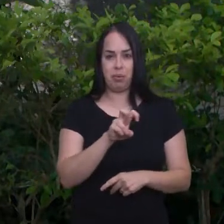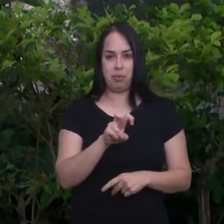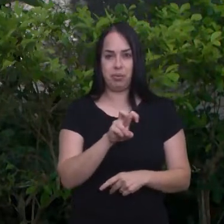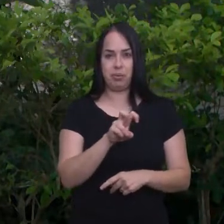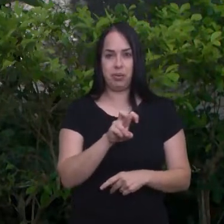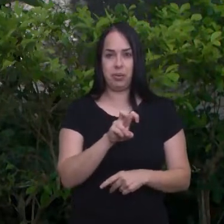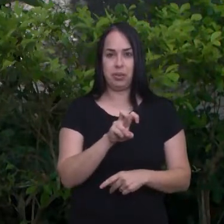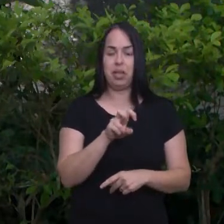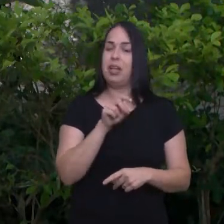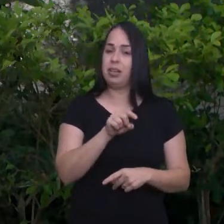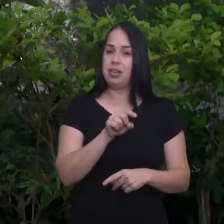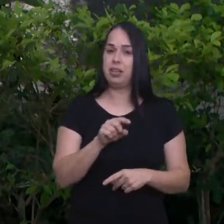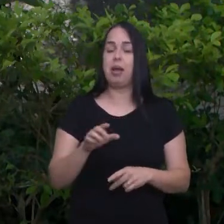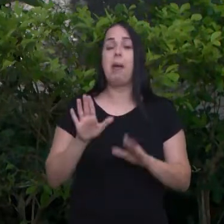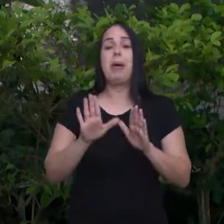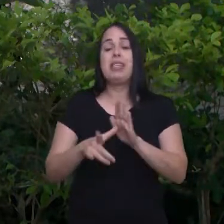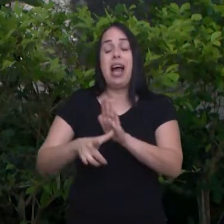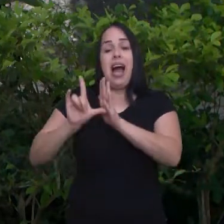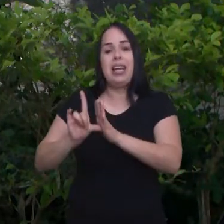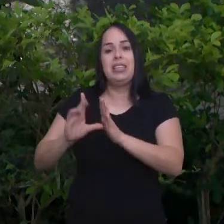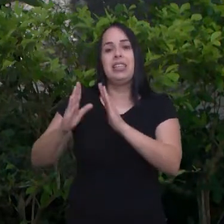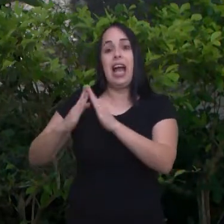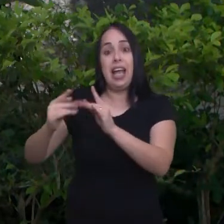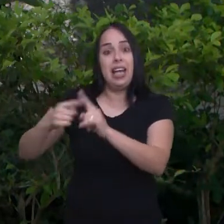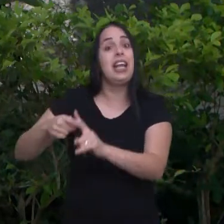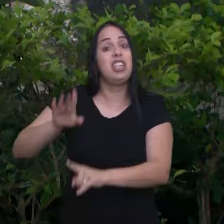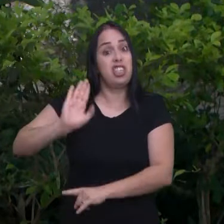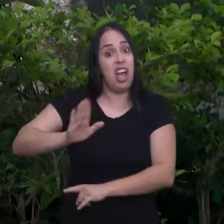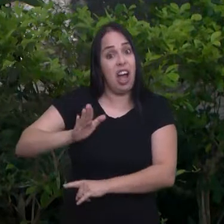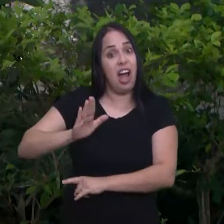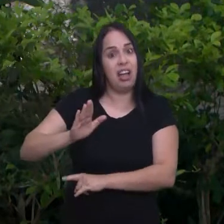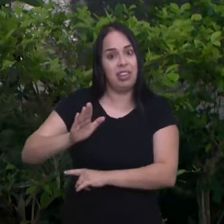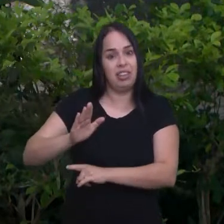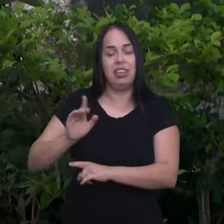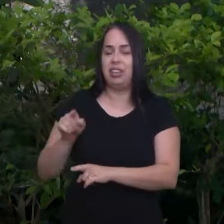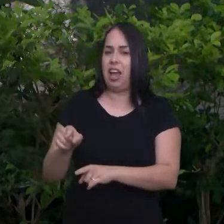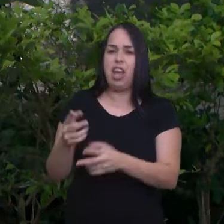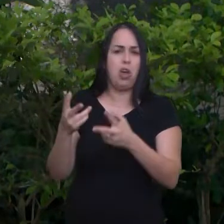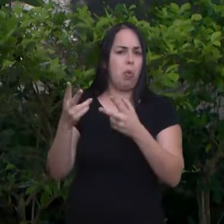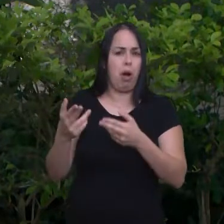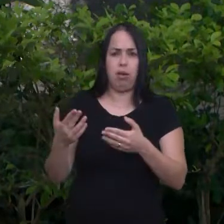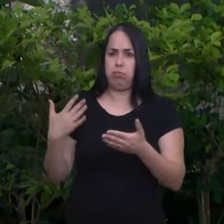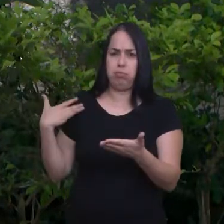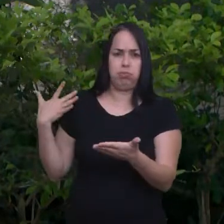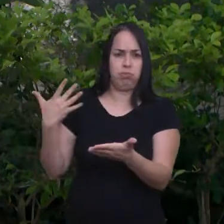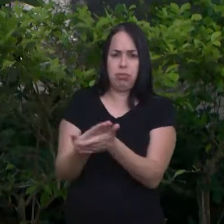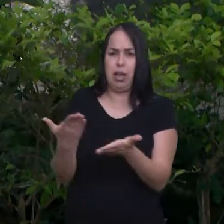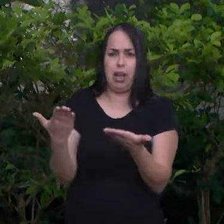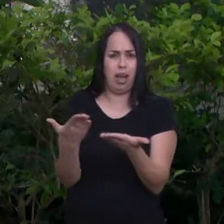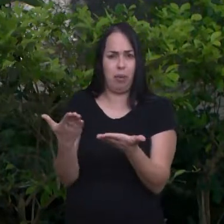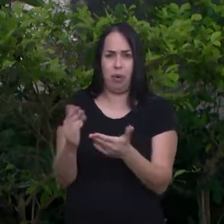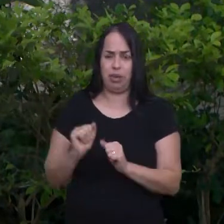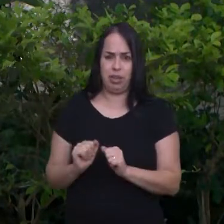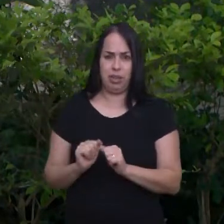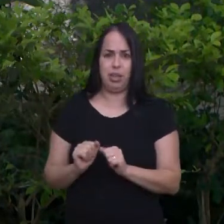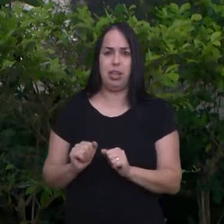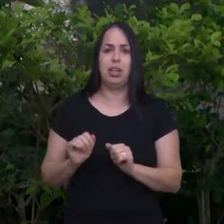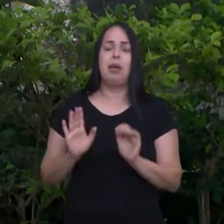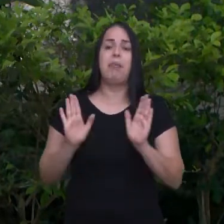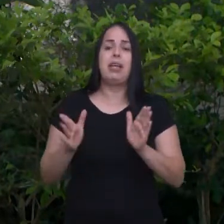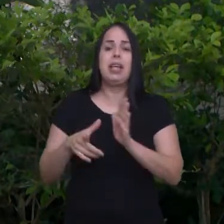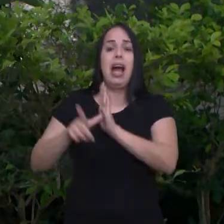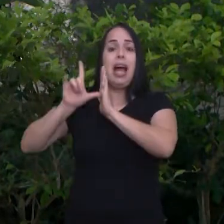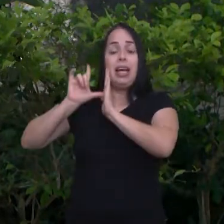em 1951 já existia a capela, daquela forma mesmo, sabe? A diferença é só